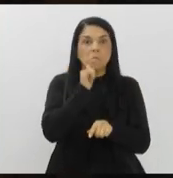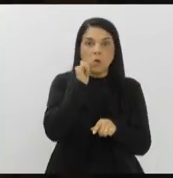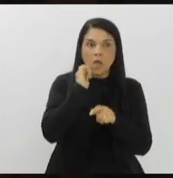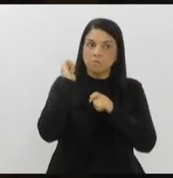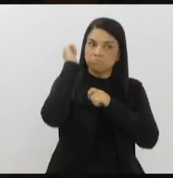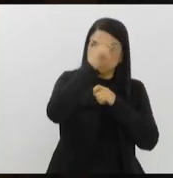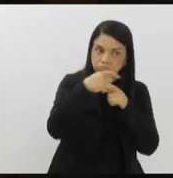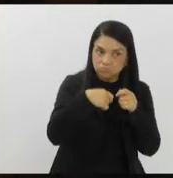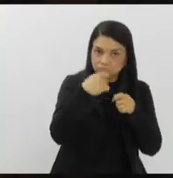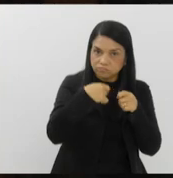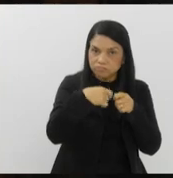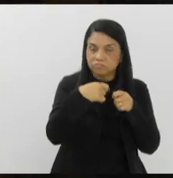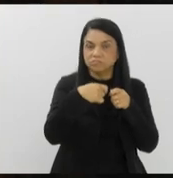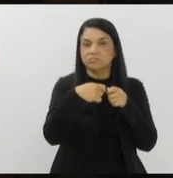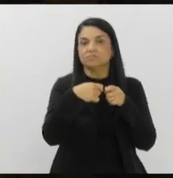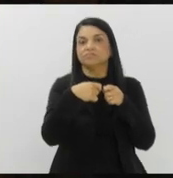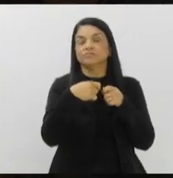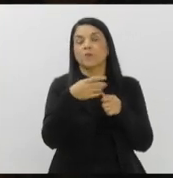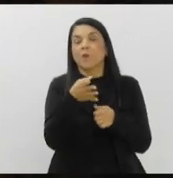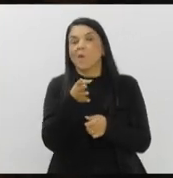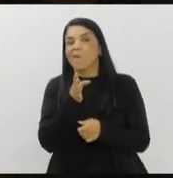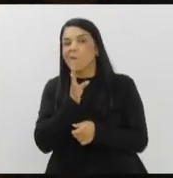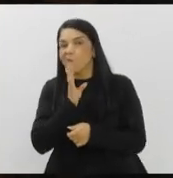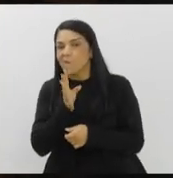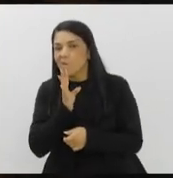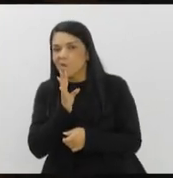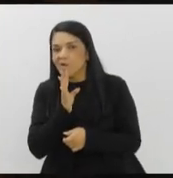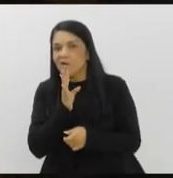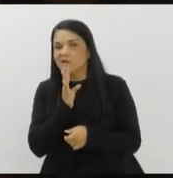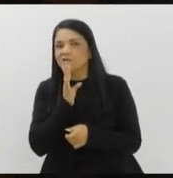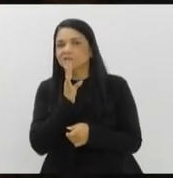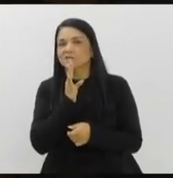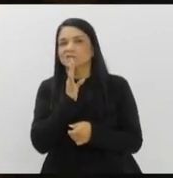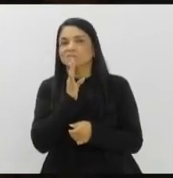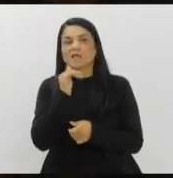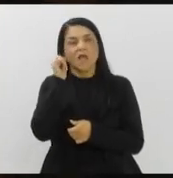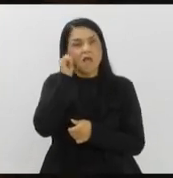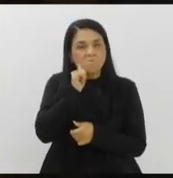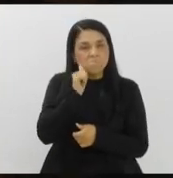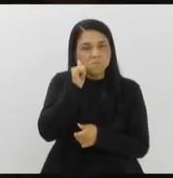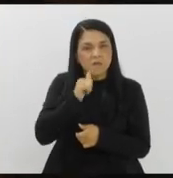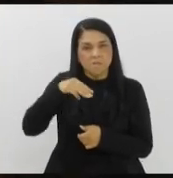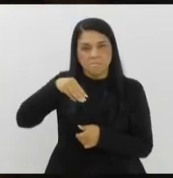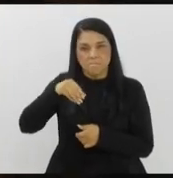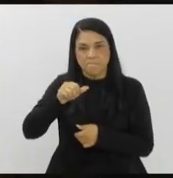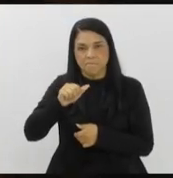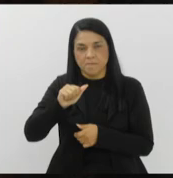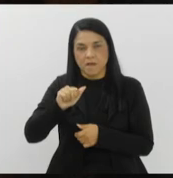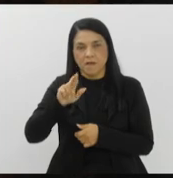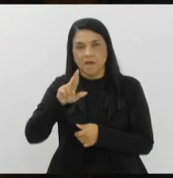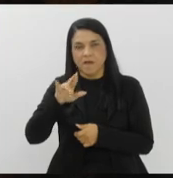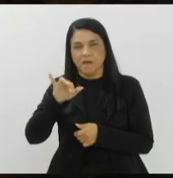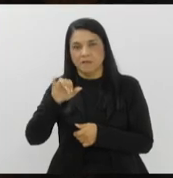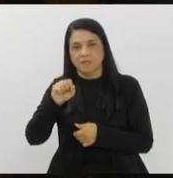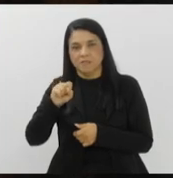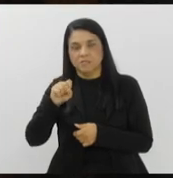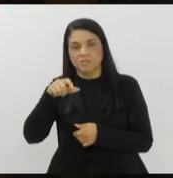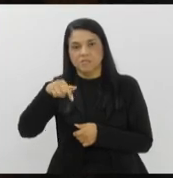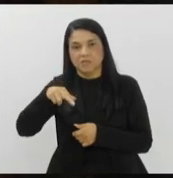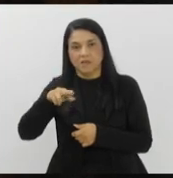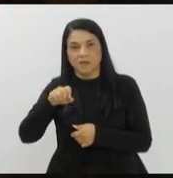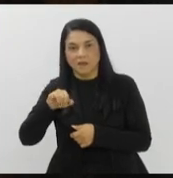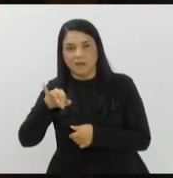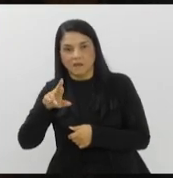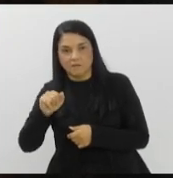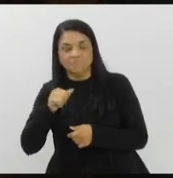lá, mas reconhece a marisqueira que está catando marisco, as mulheres